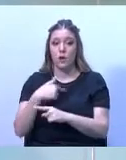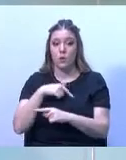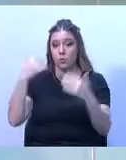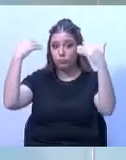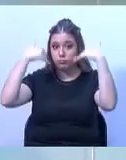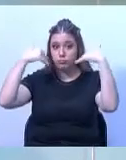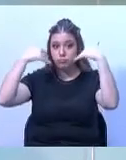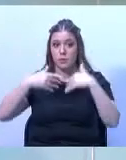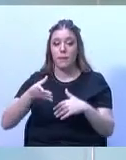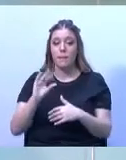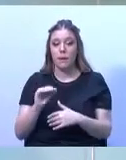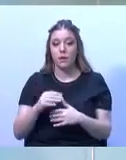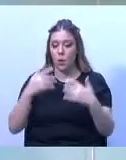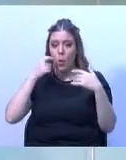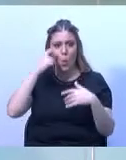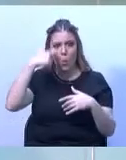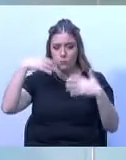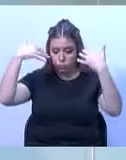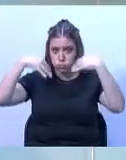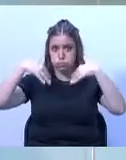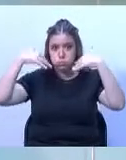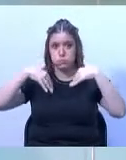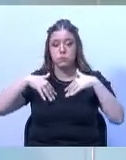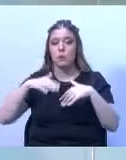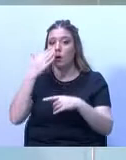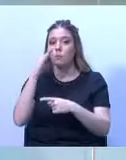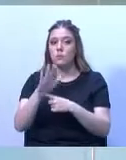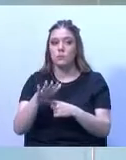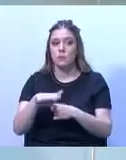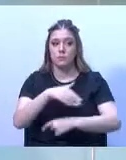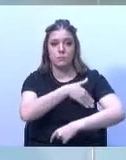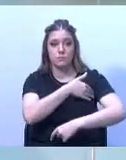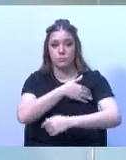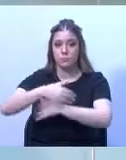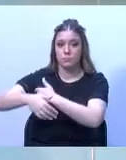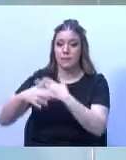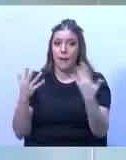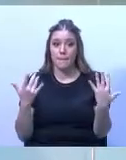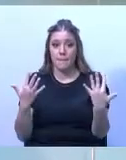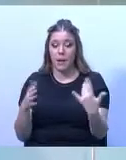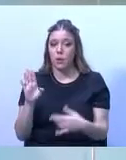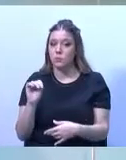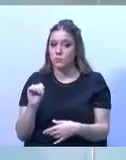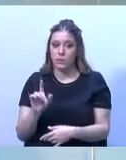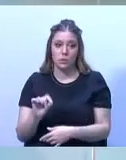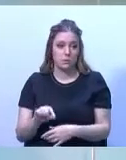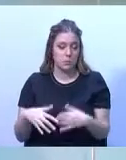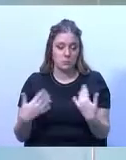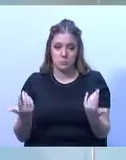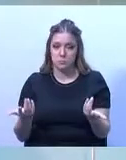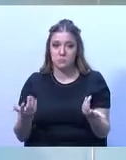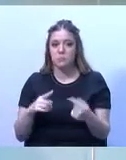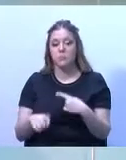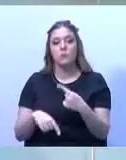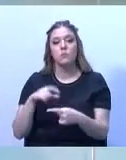mais. Não é? Até bem. por todo o corpo. Por exemplo, na região axilar, nas mãos, Sim. nos pés também. Não é? E